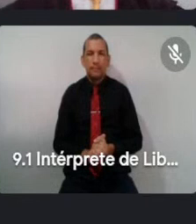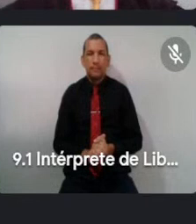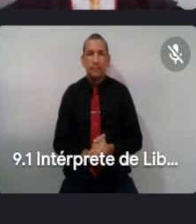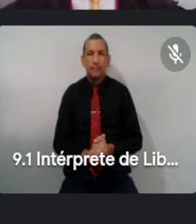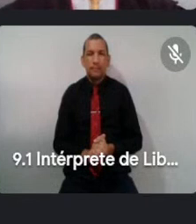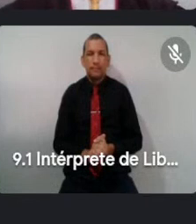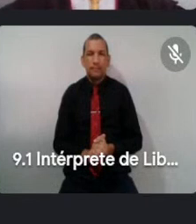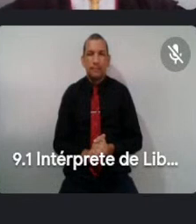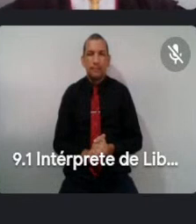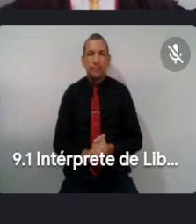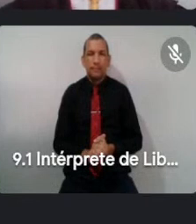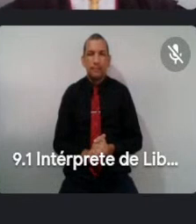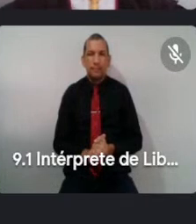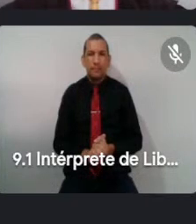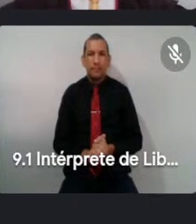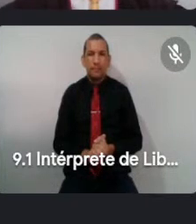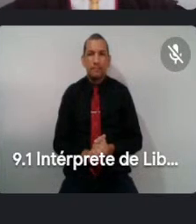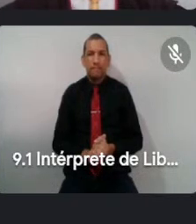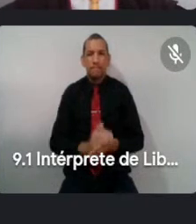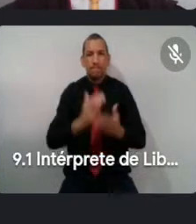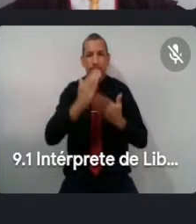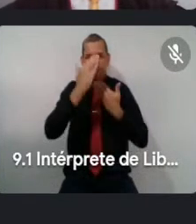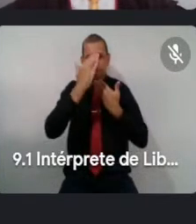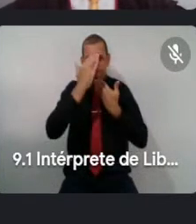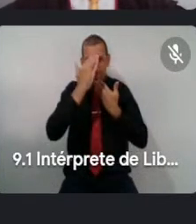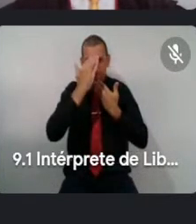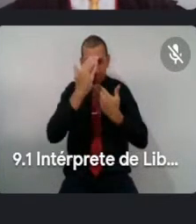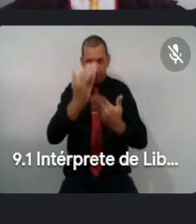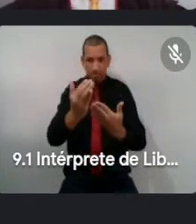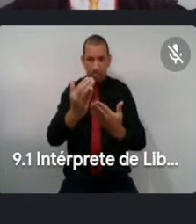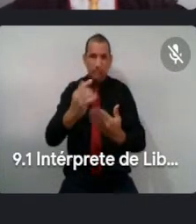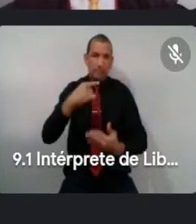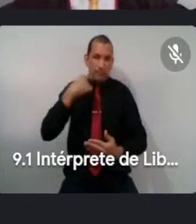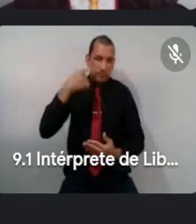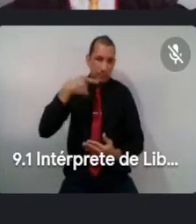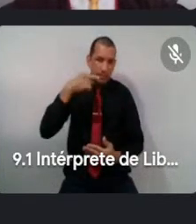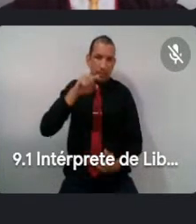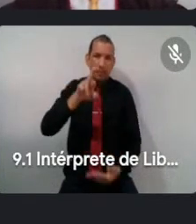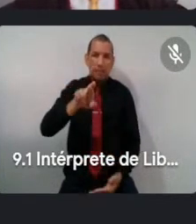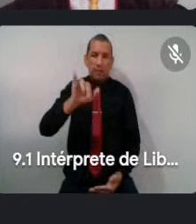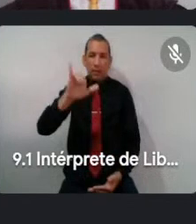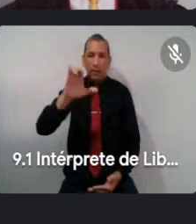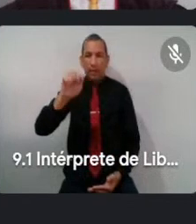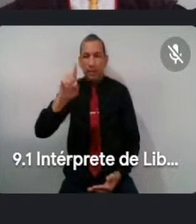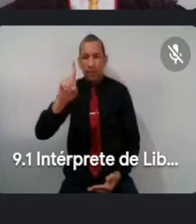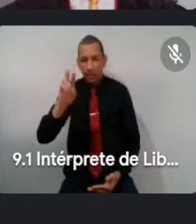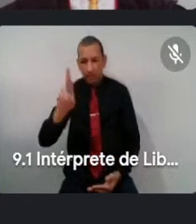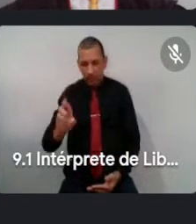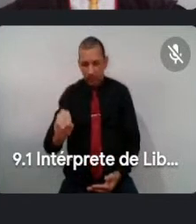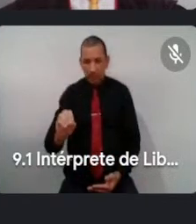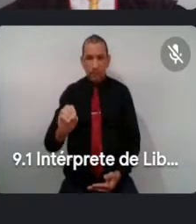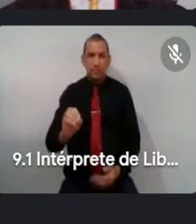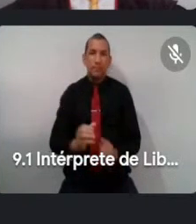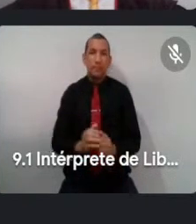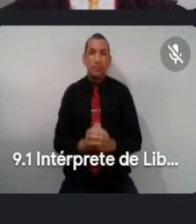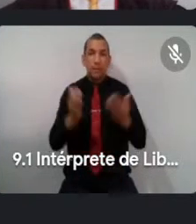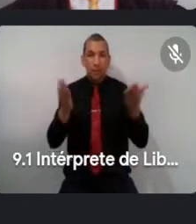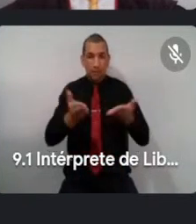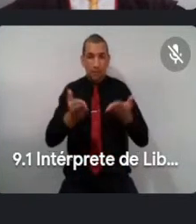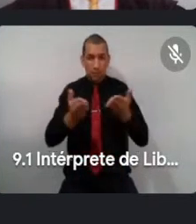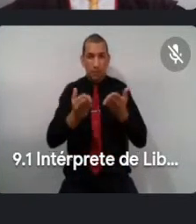é pura Obrigado Dr Ricardo eu passo a palavra então agora ao